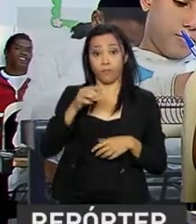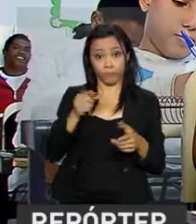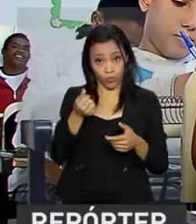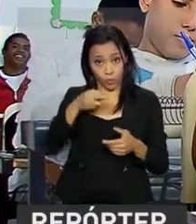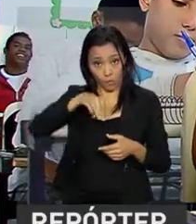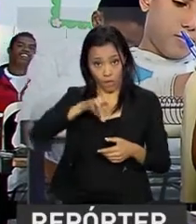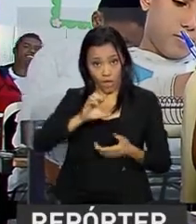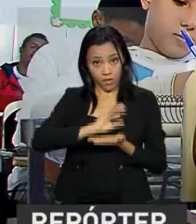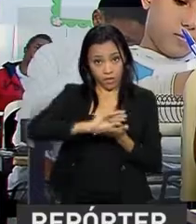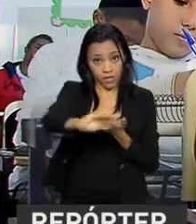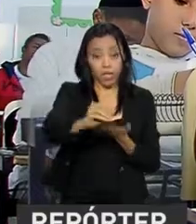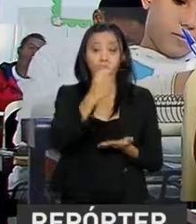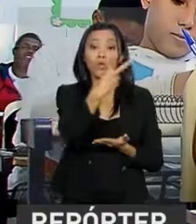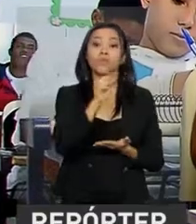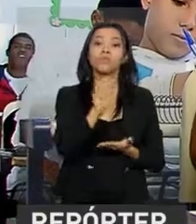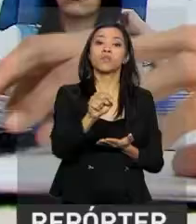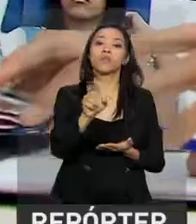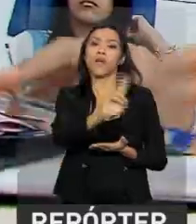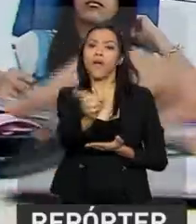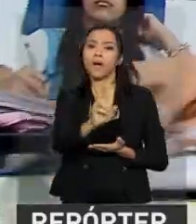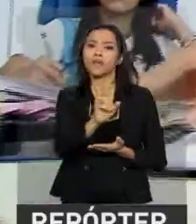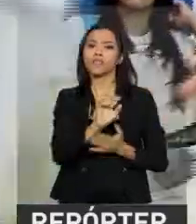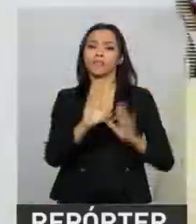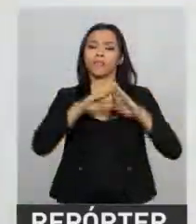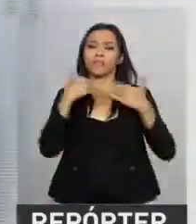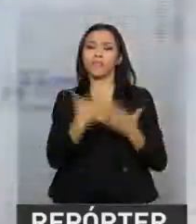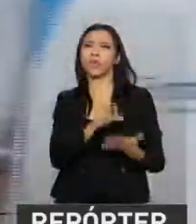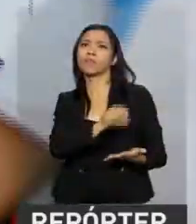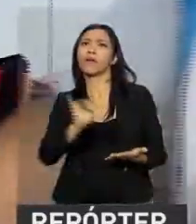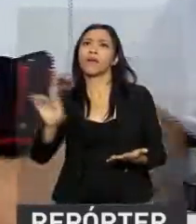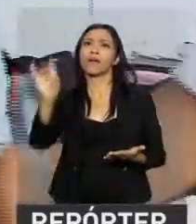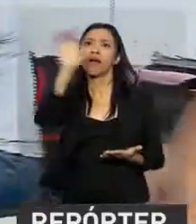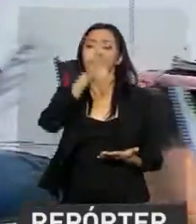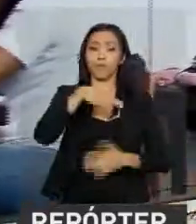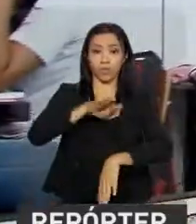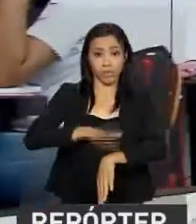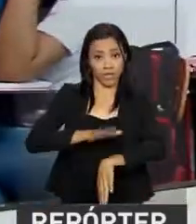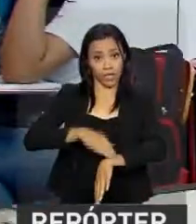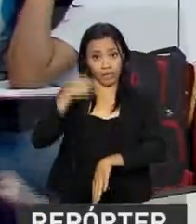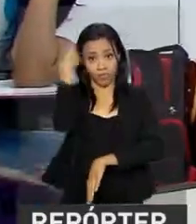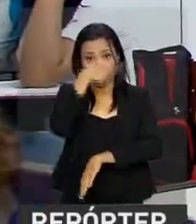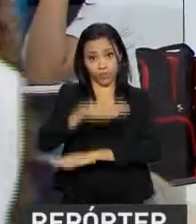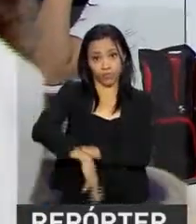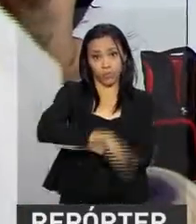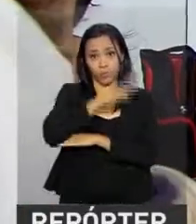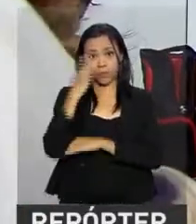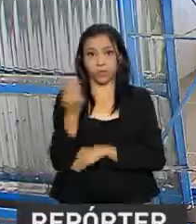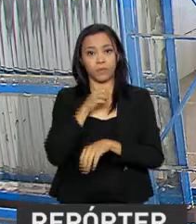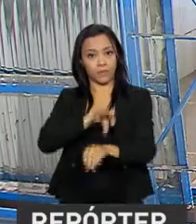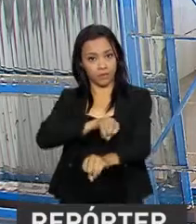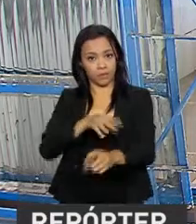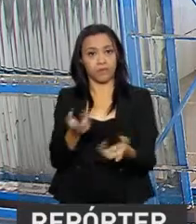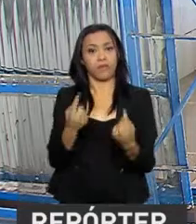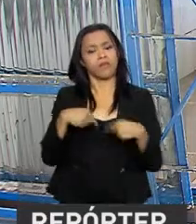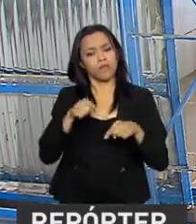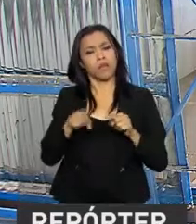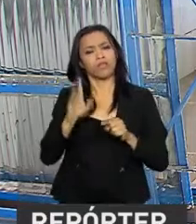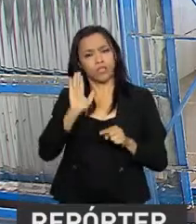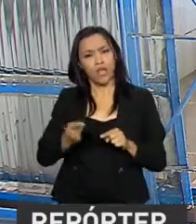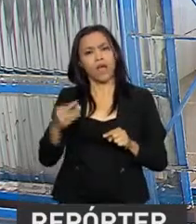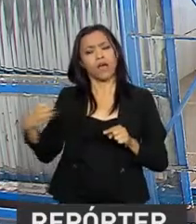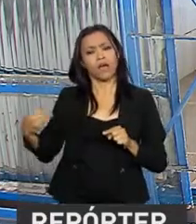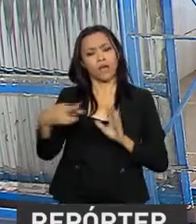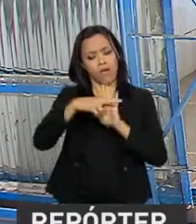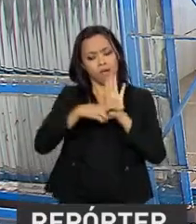ainda dois mil reais as redes de ensino para cada vaga do tempo integral e foram publicadas ainda as regras para o novo